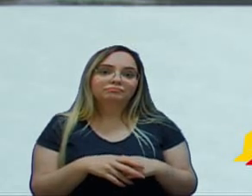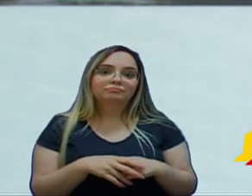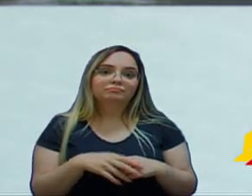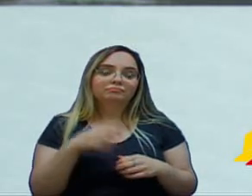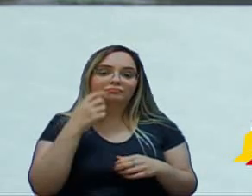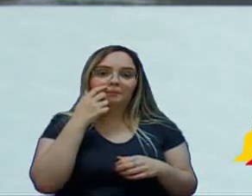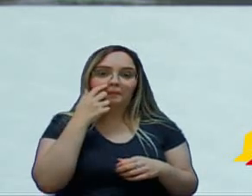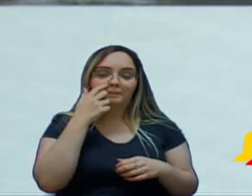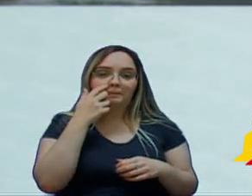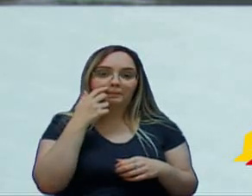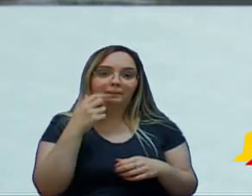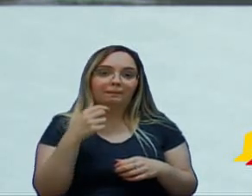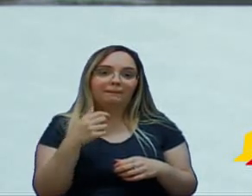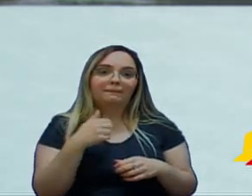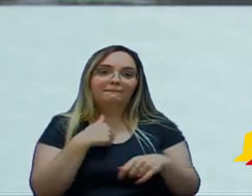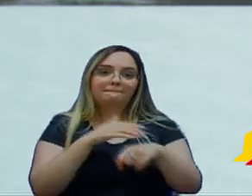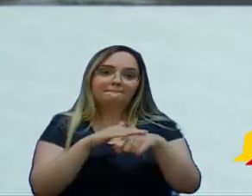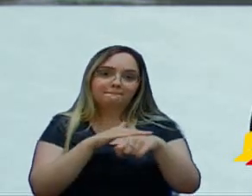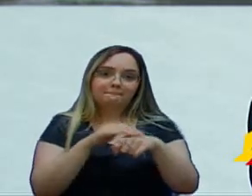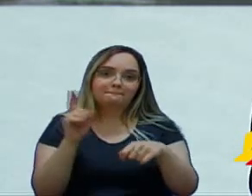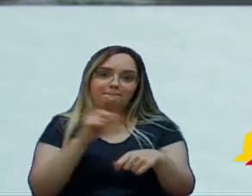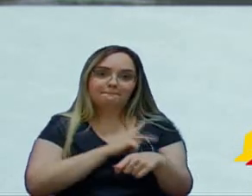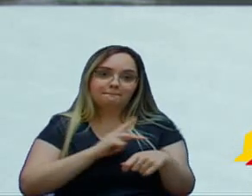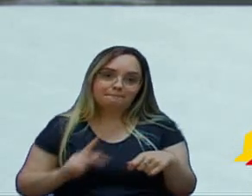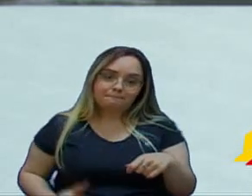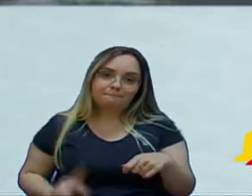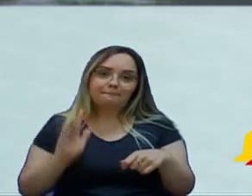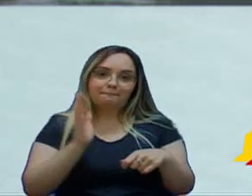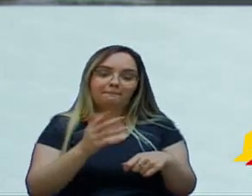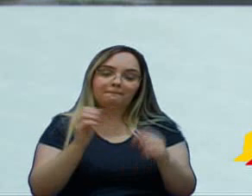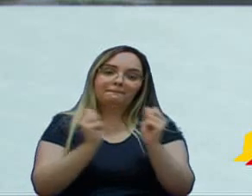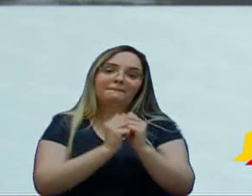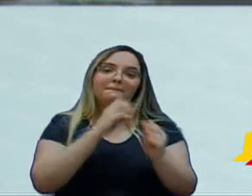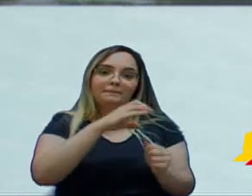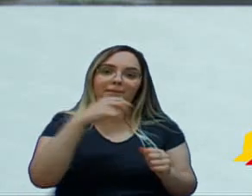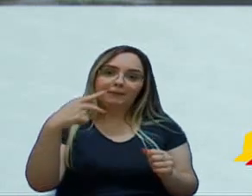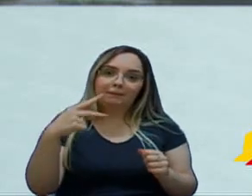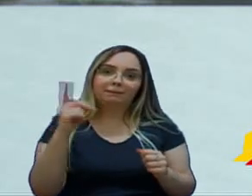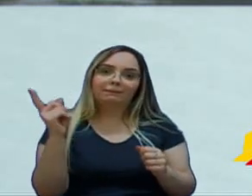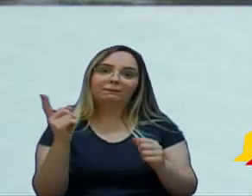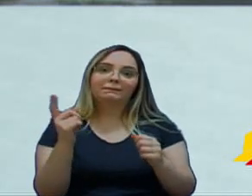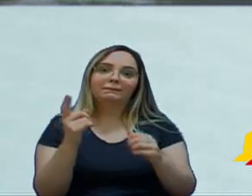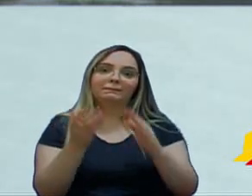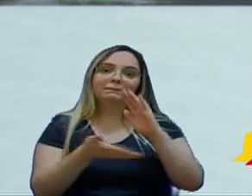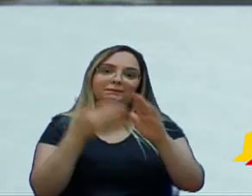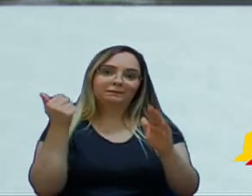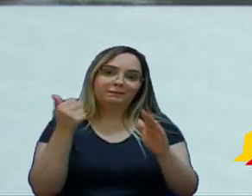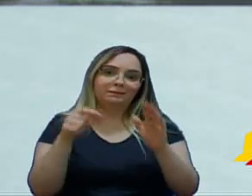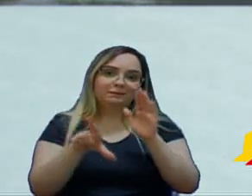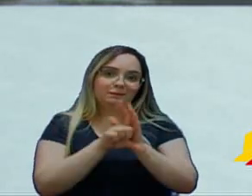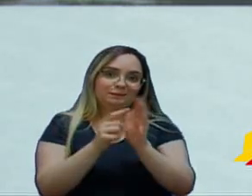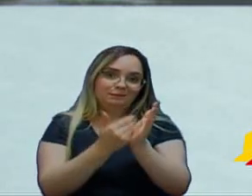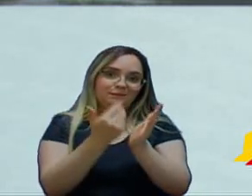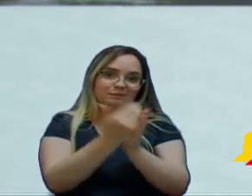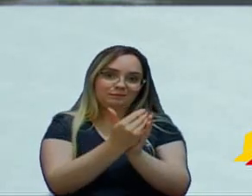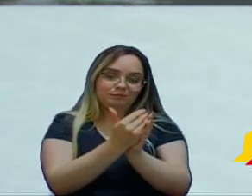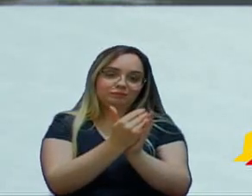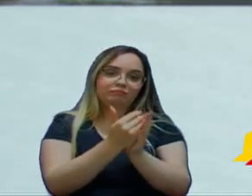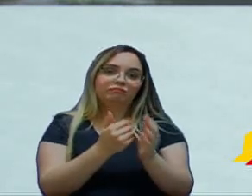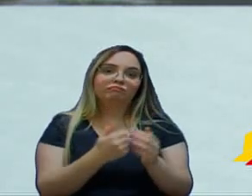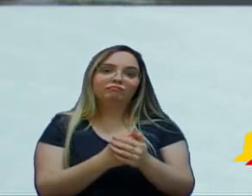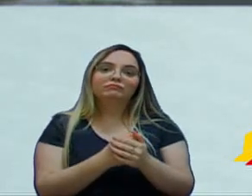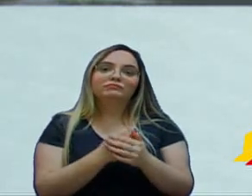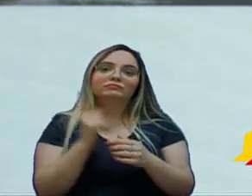Tá, mas eu falei com o presidente e junto com o Cristiano tirou essa emenda. E ele não